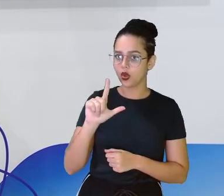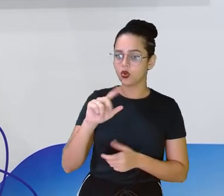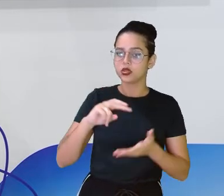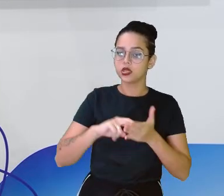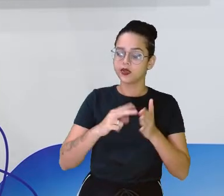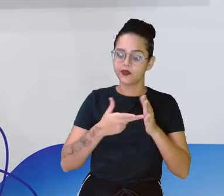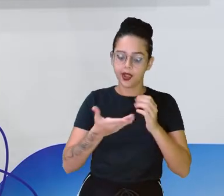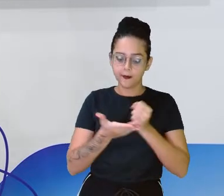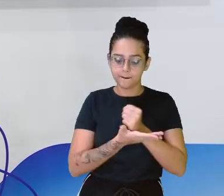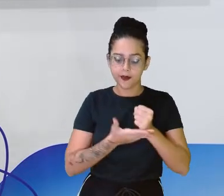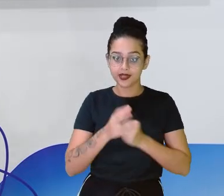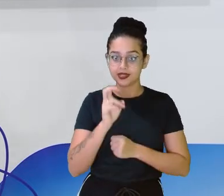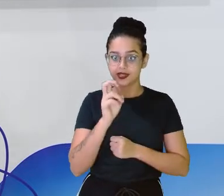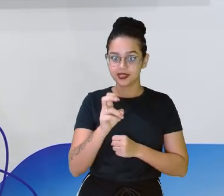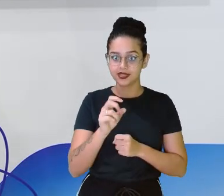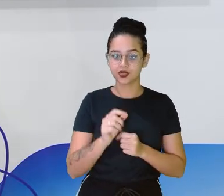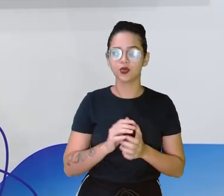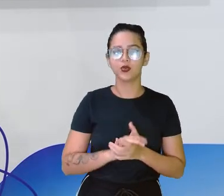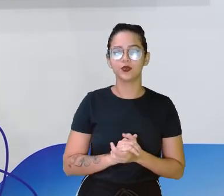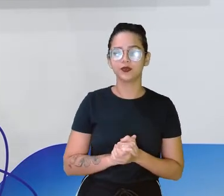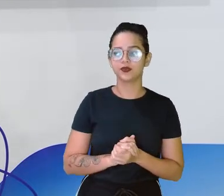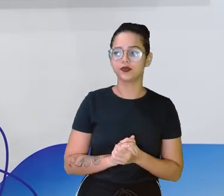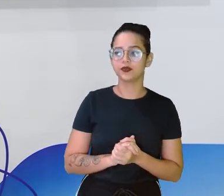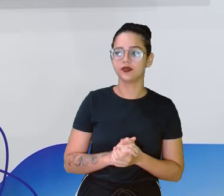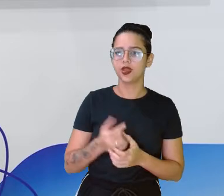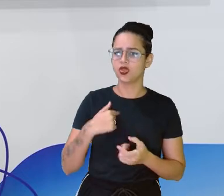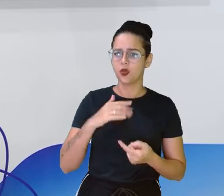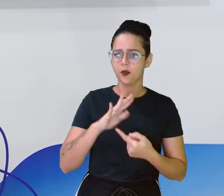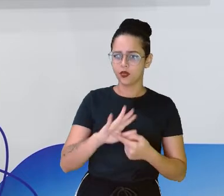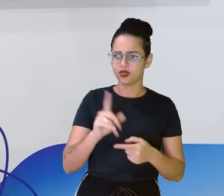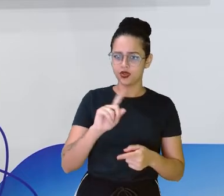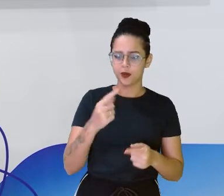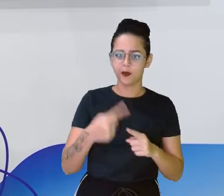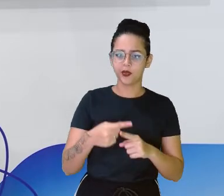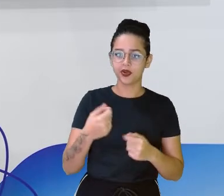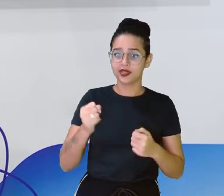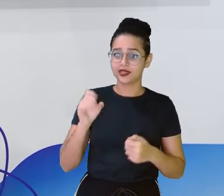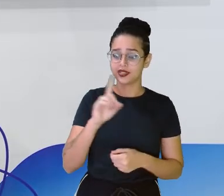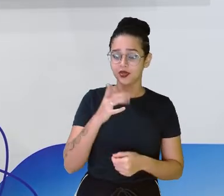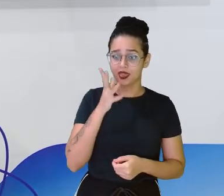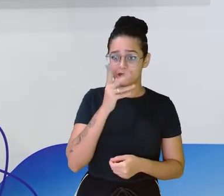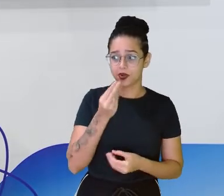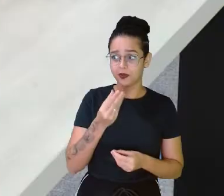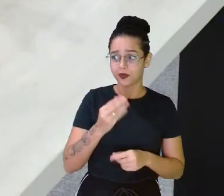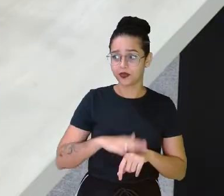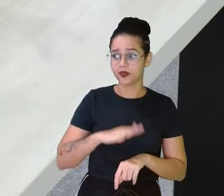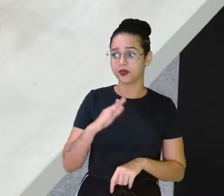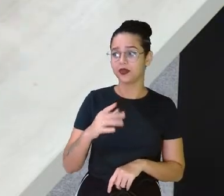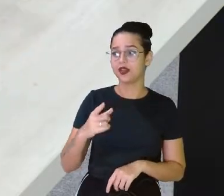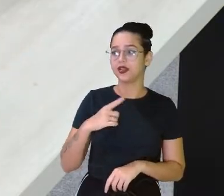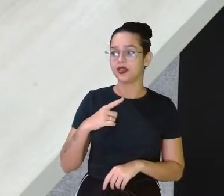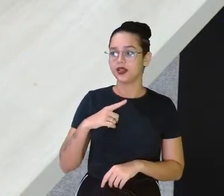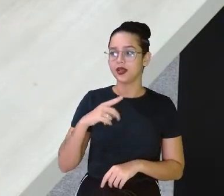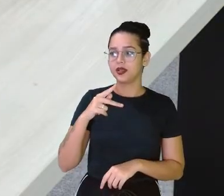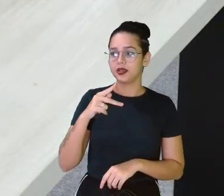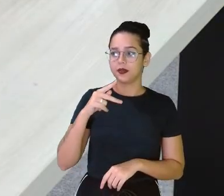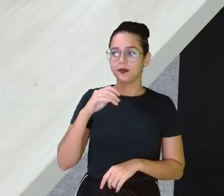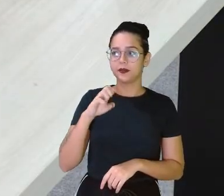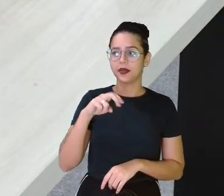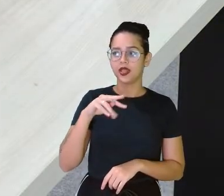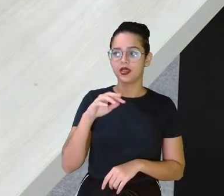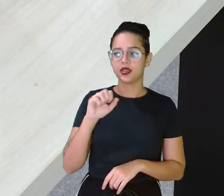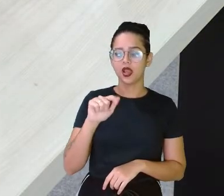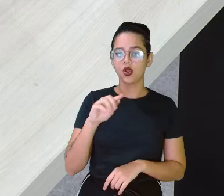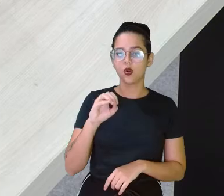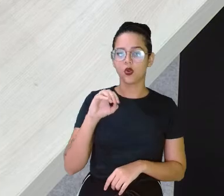trouxe todas, porque senão demoraria demais. Eu tenho uma pirâmide de face pentagonal, ó,